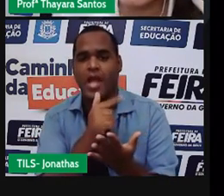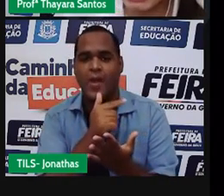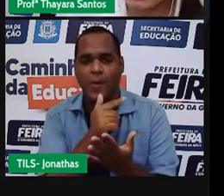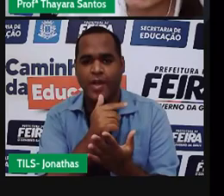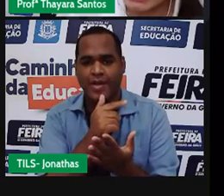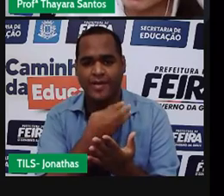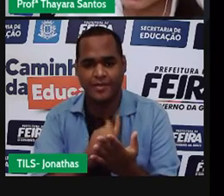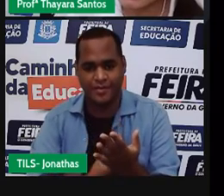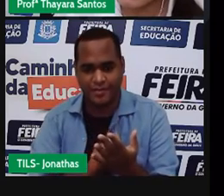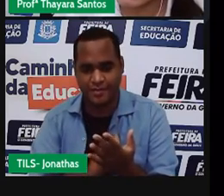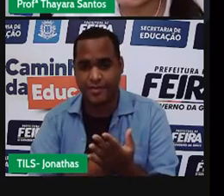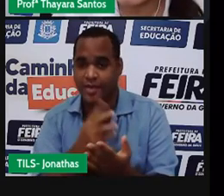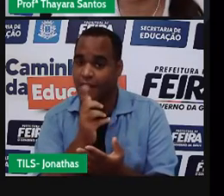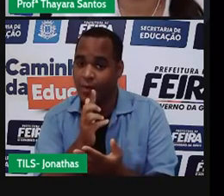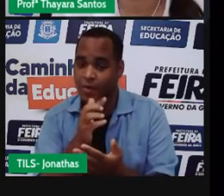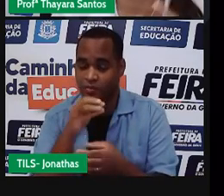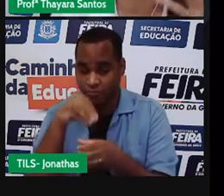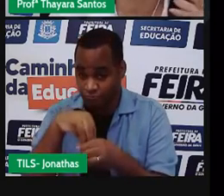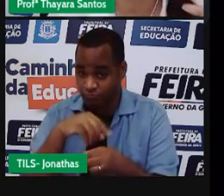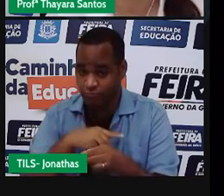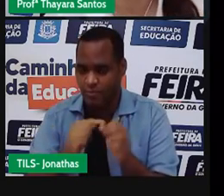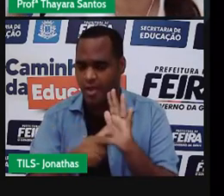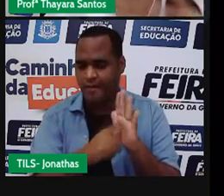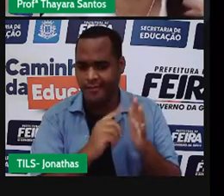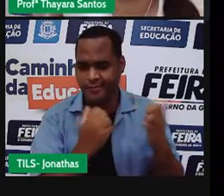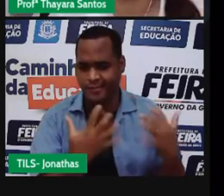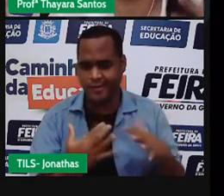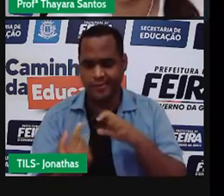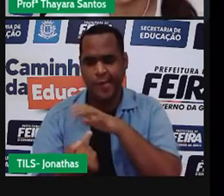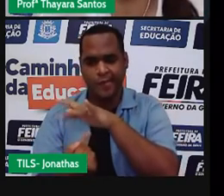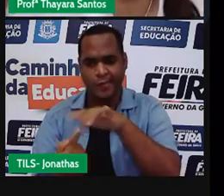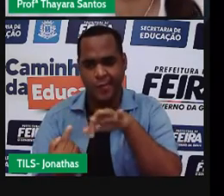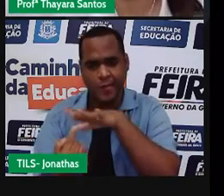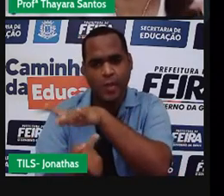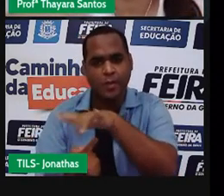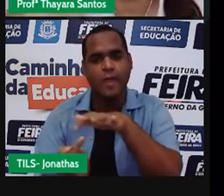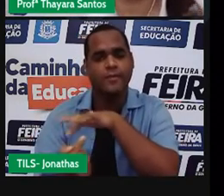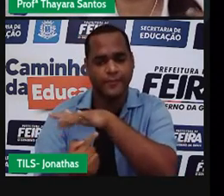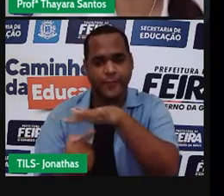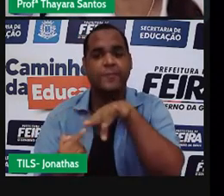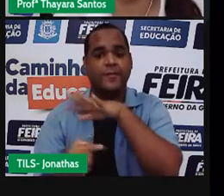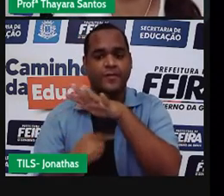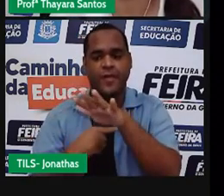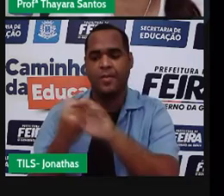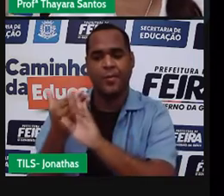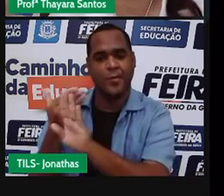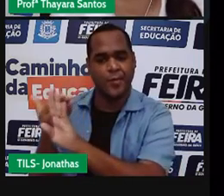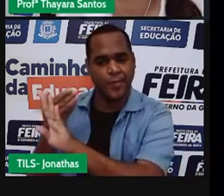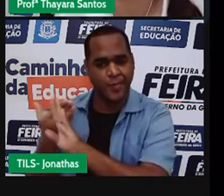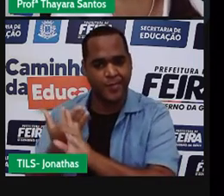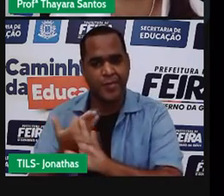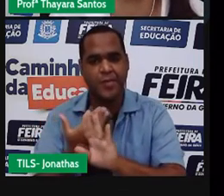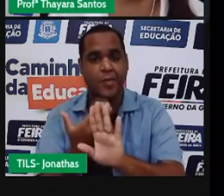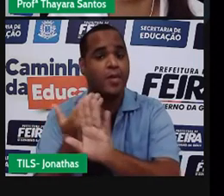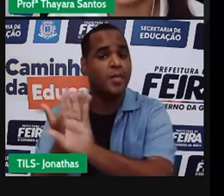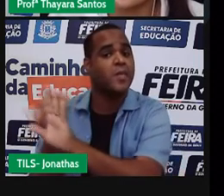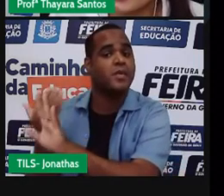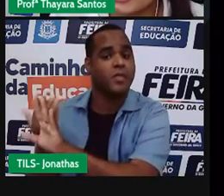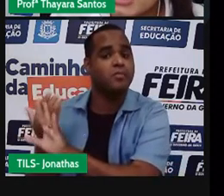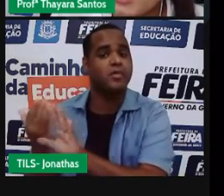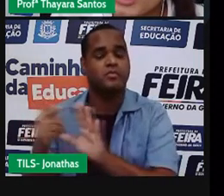tava no estado gasoso antes as moléculas estavam bem agitadas bem afastadas umas das outras